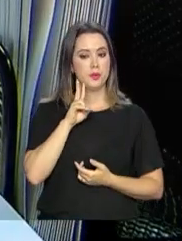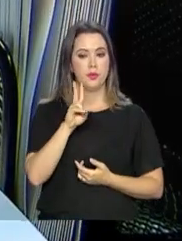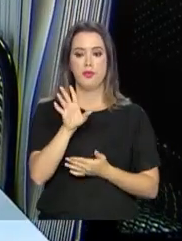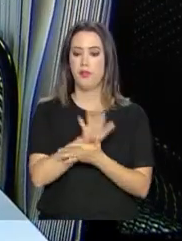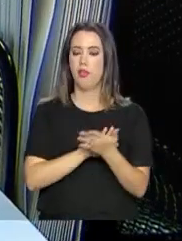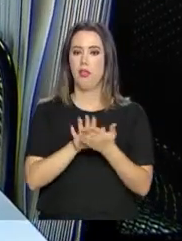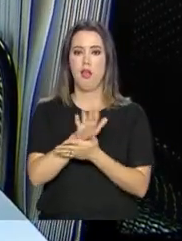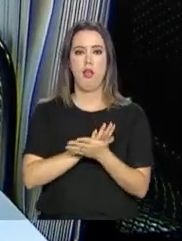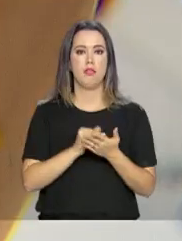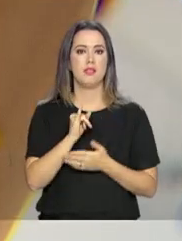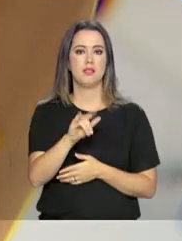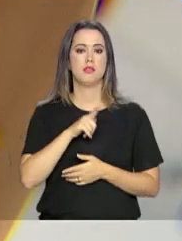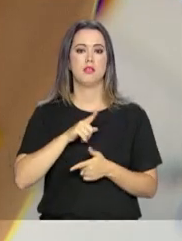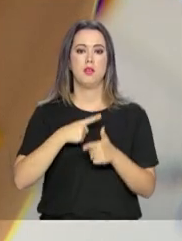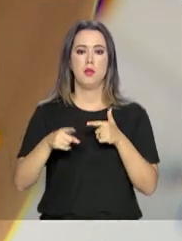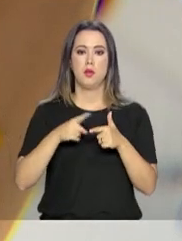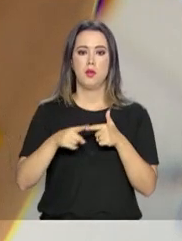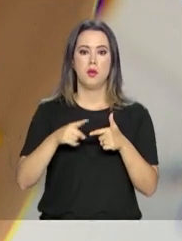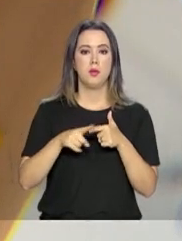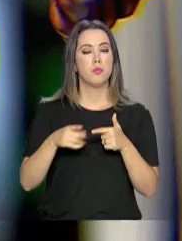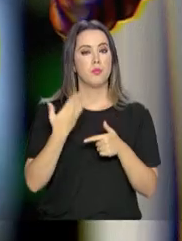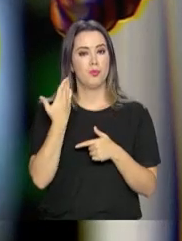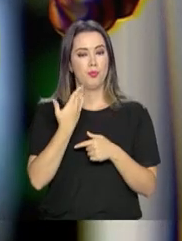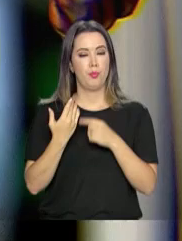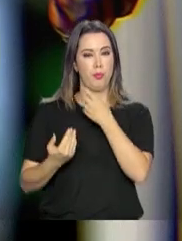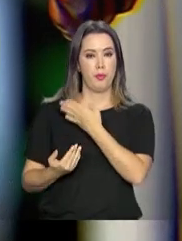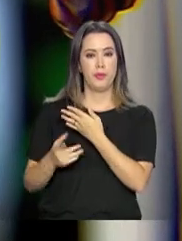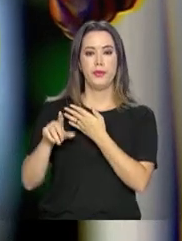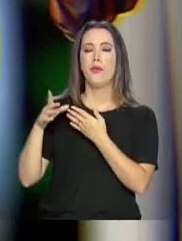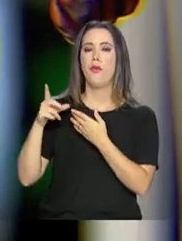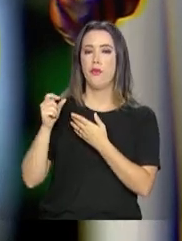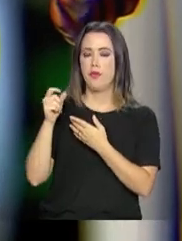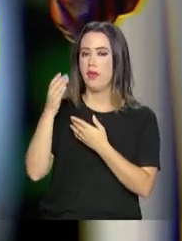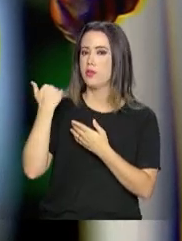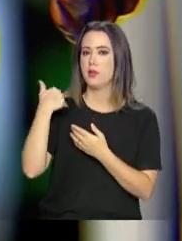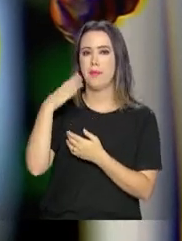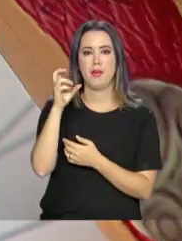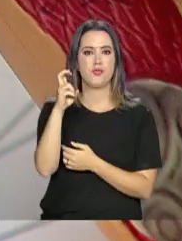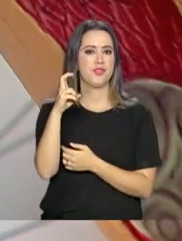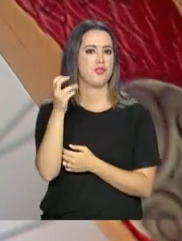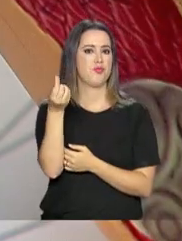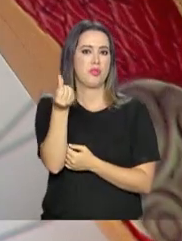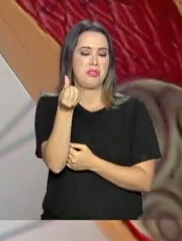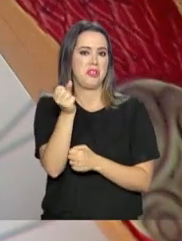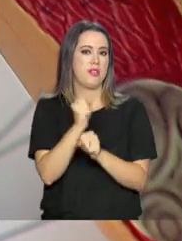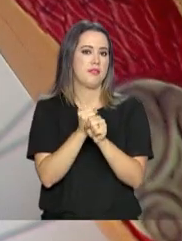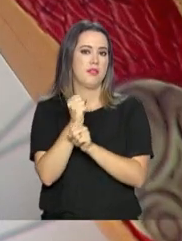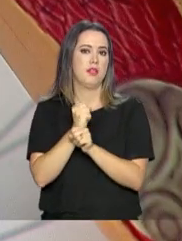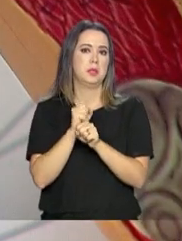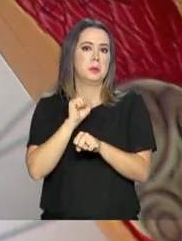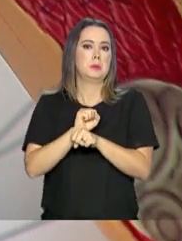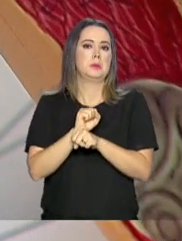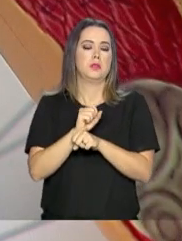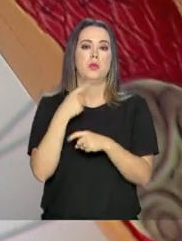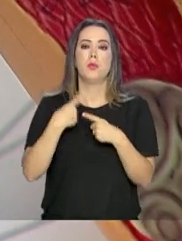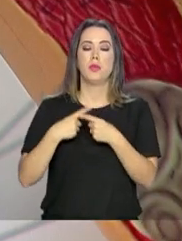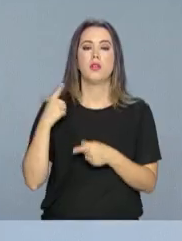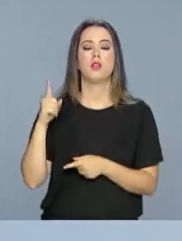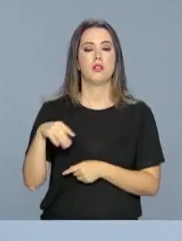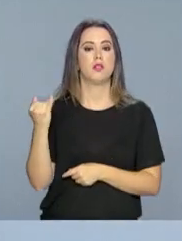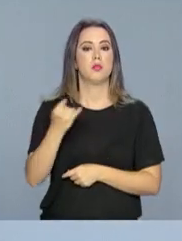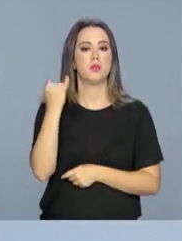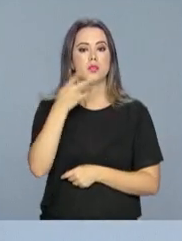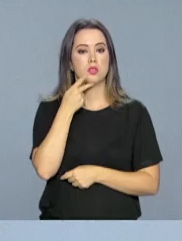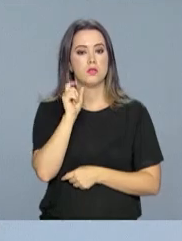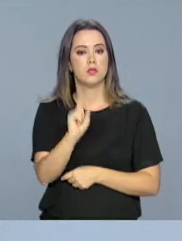no colo do útero, com certeza esse vírus já está ali há mais de 5, 6 anos, né? Por que que é importante colocar